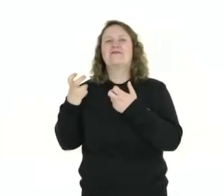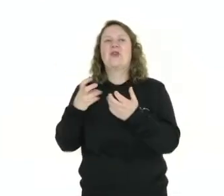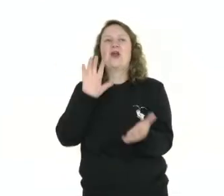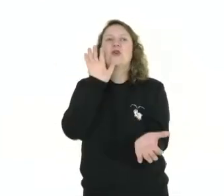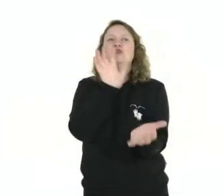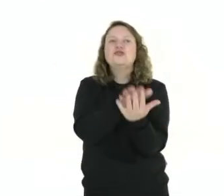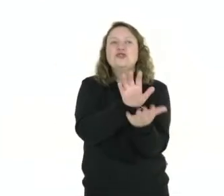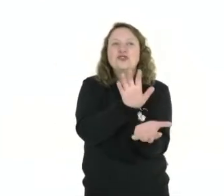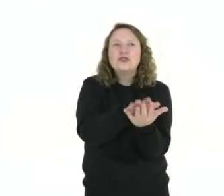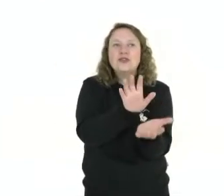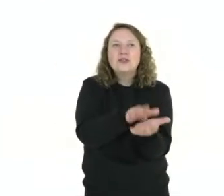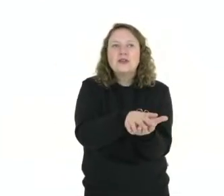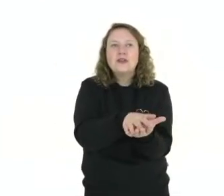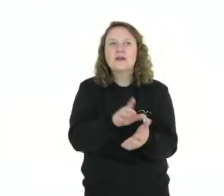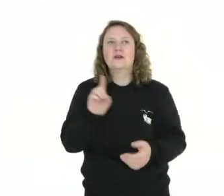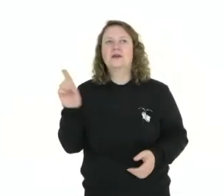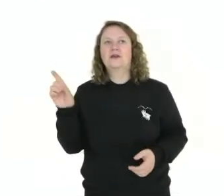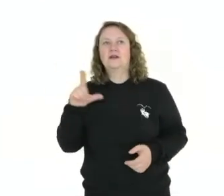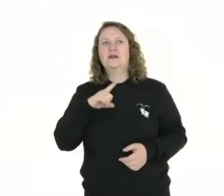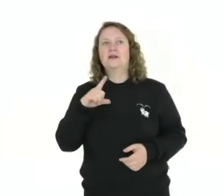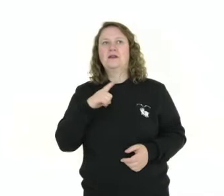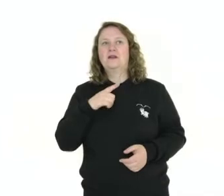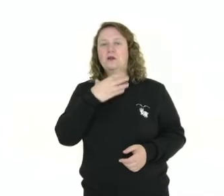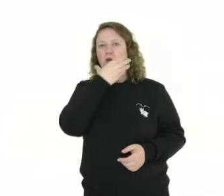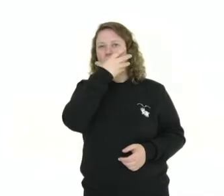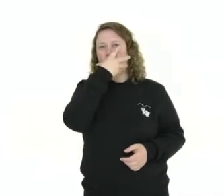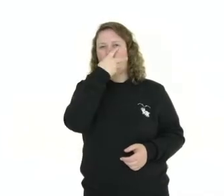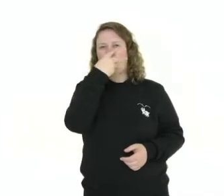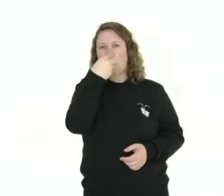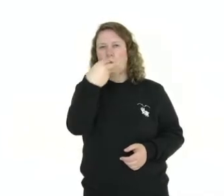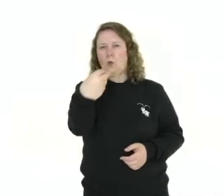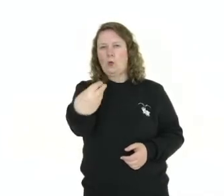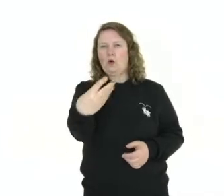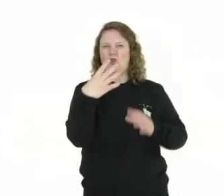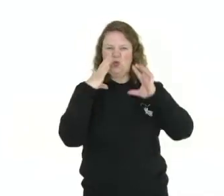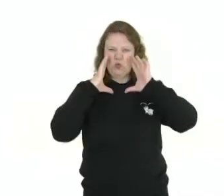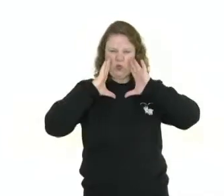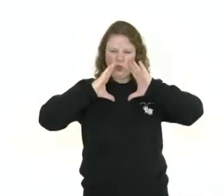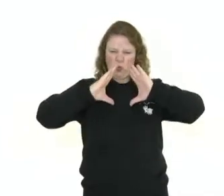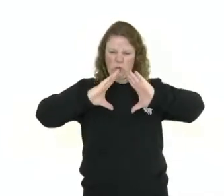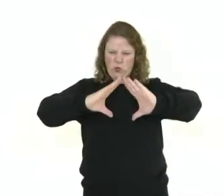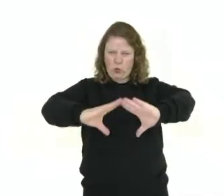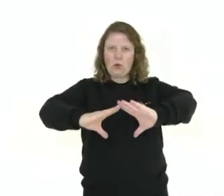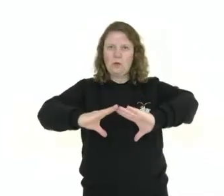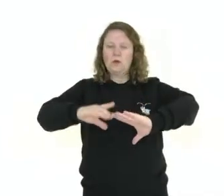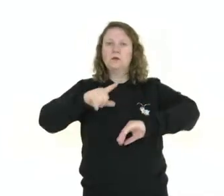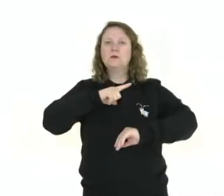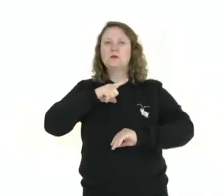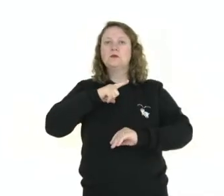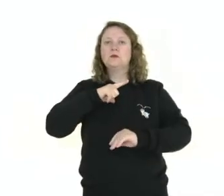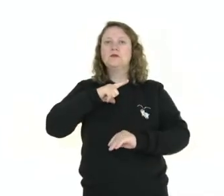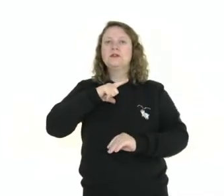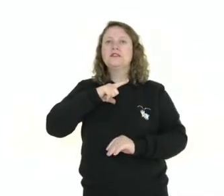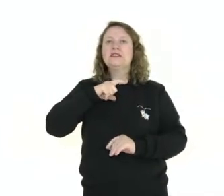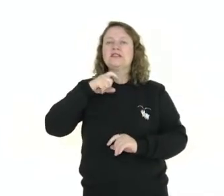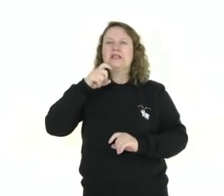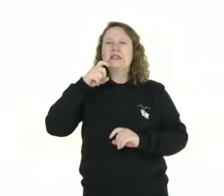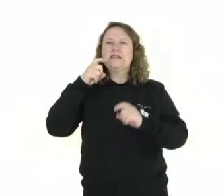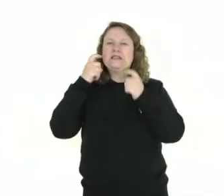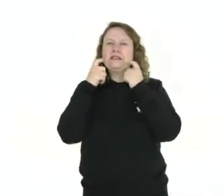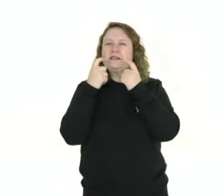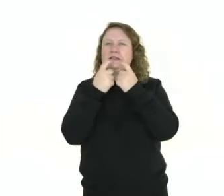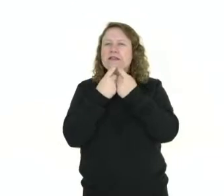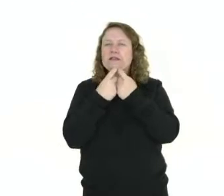aqui, ó, que belezinha. Tem focinho mais largo, isso mesmo, que encobre todos os dentes e